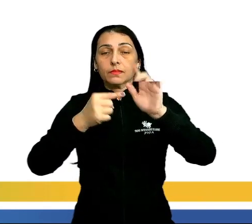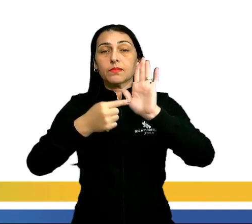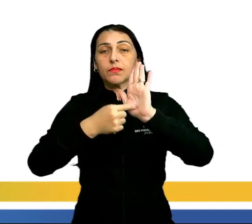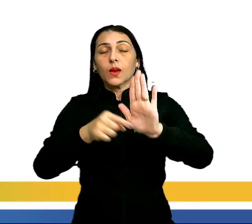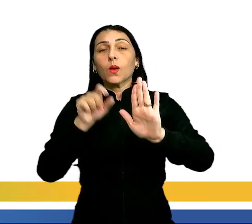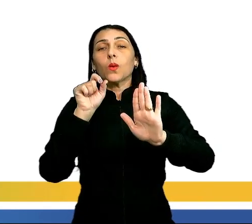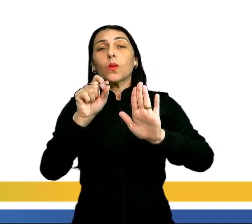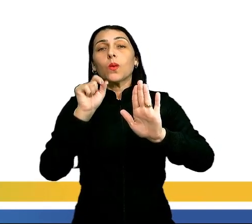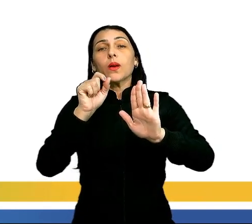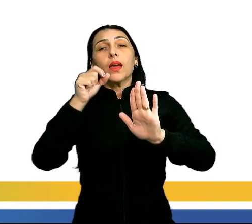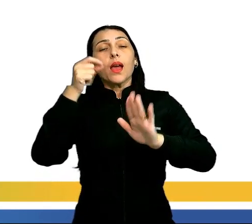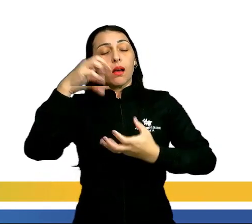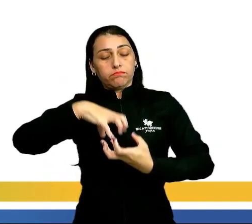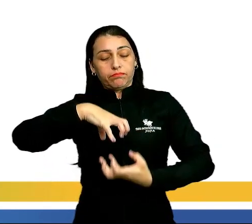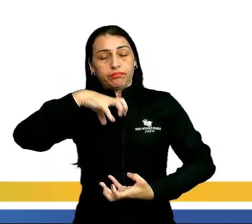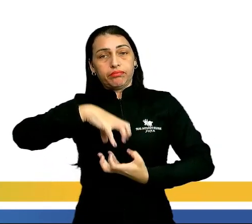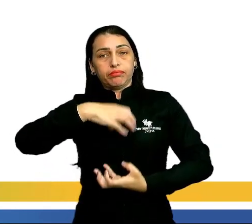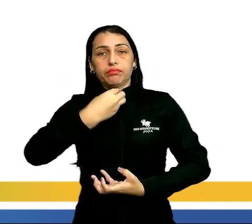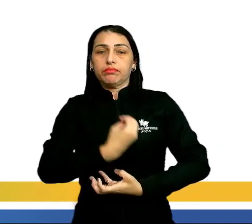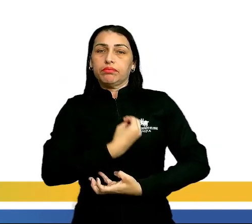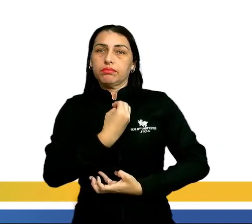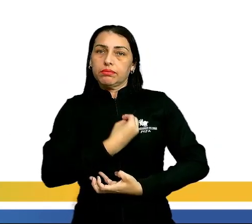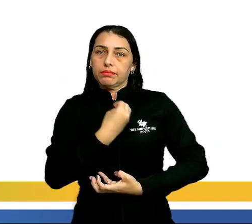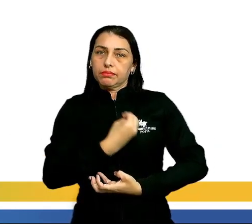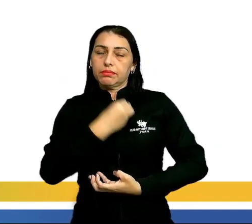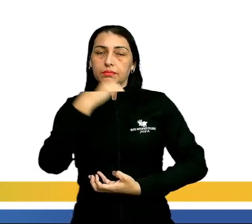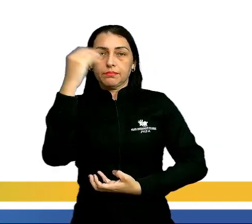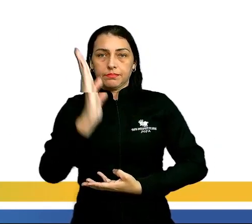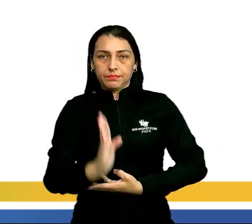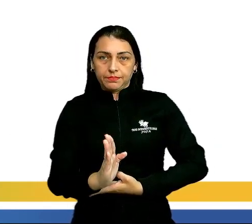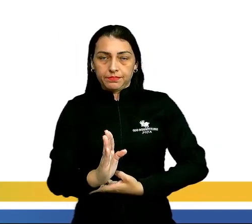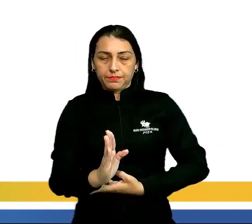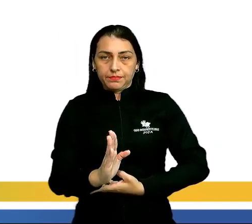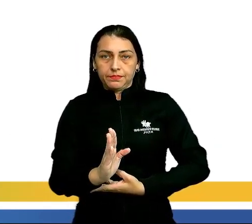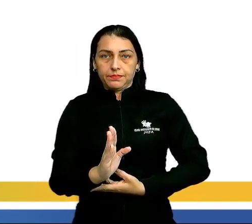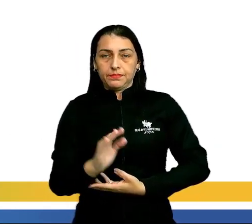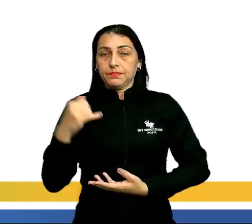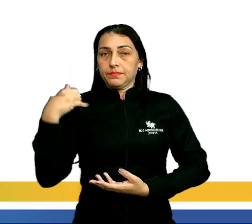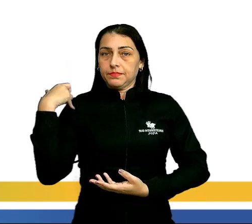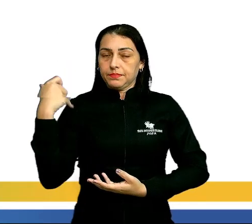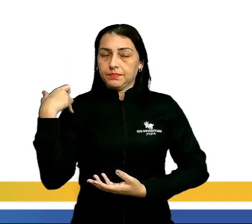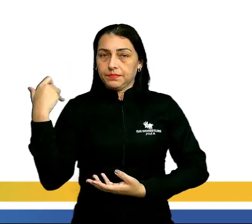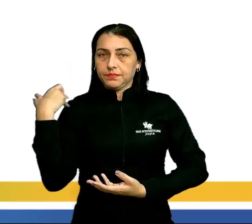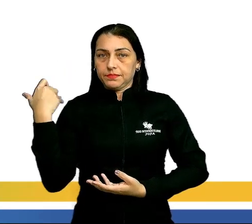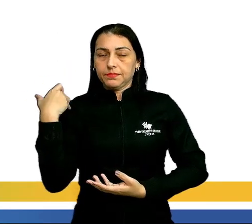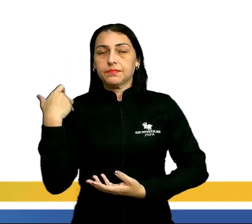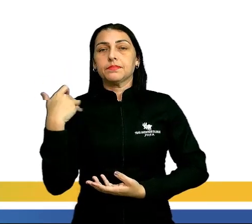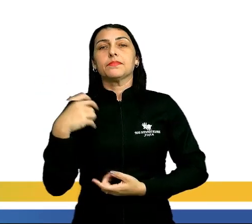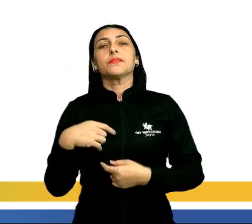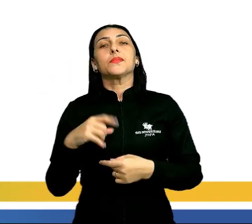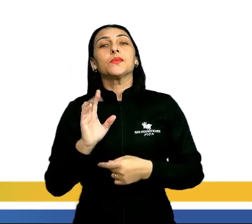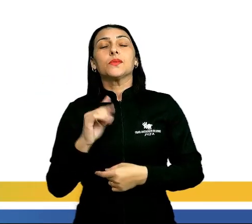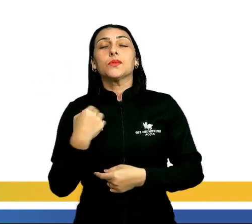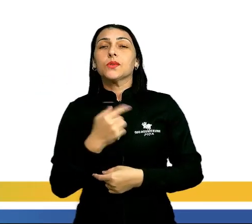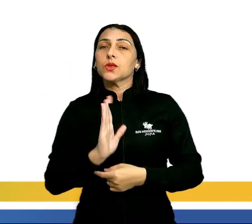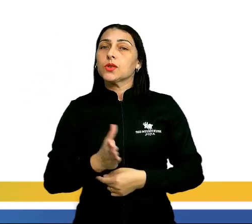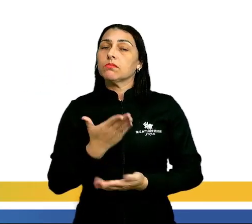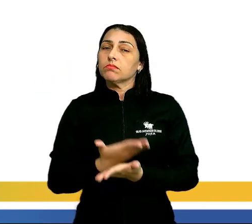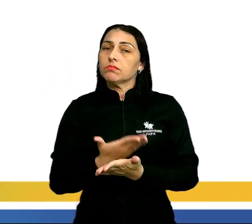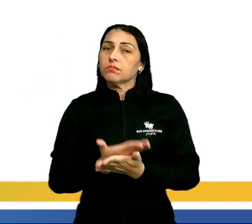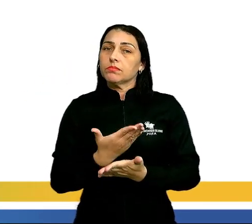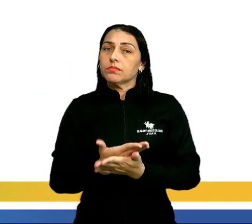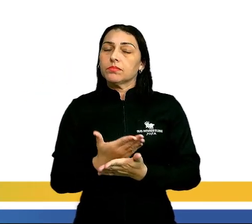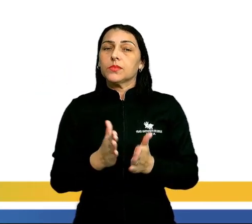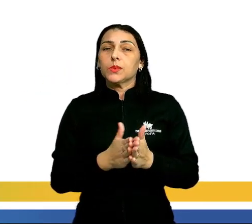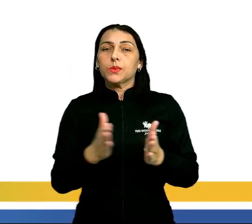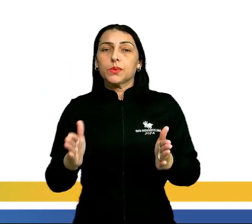destacar justamente isso, a composição da população brasileira por faixa de idade e de acordo com o que a gente vem estudando